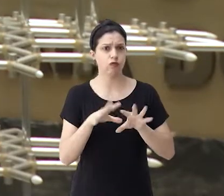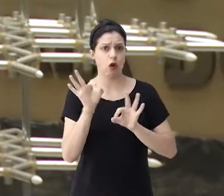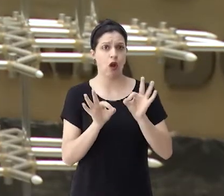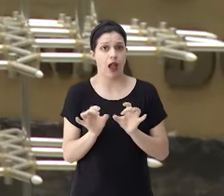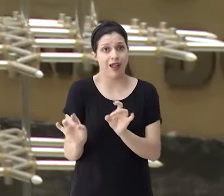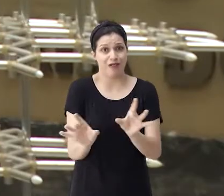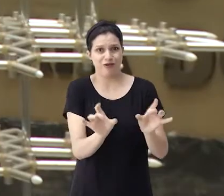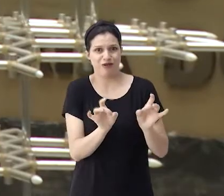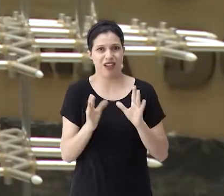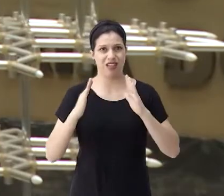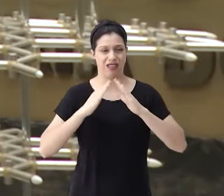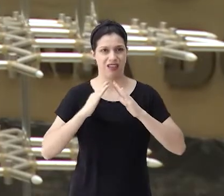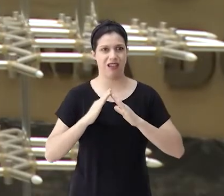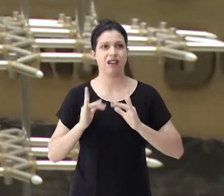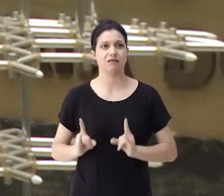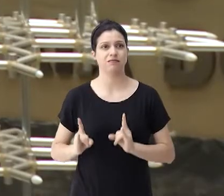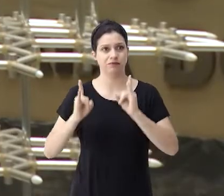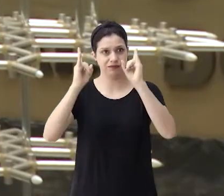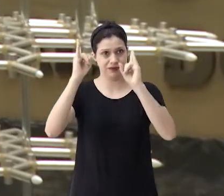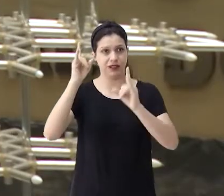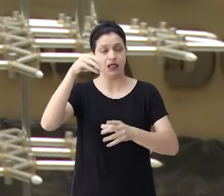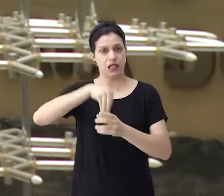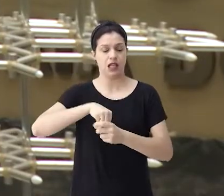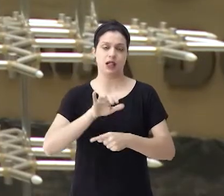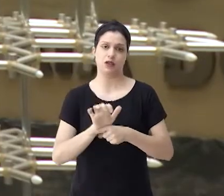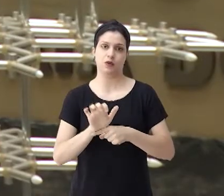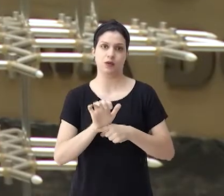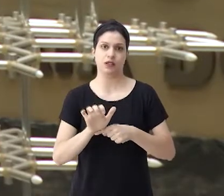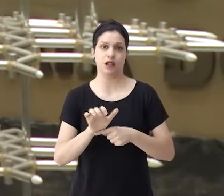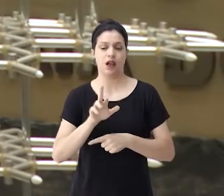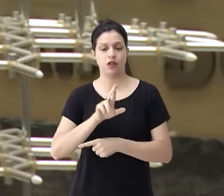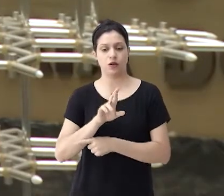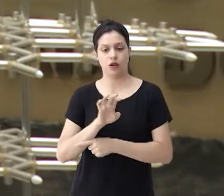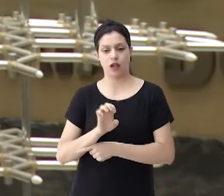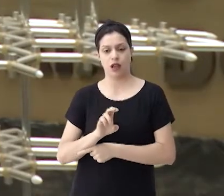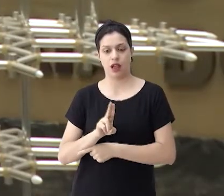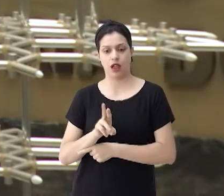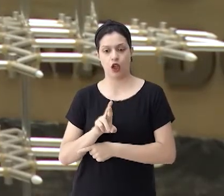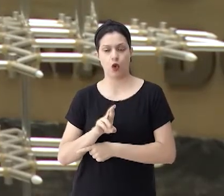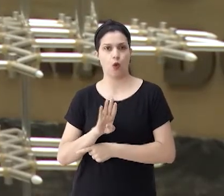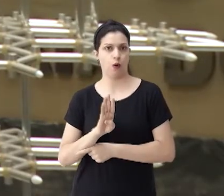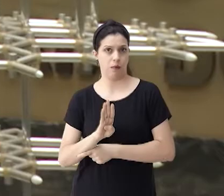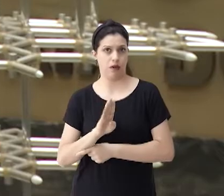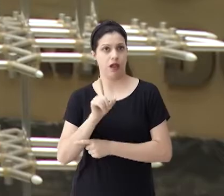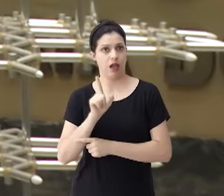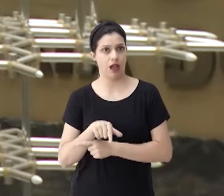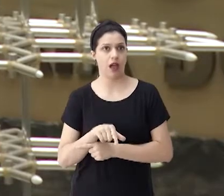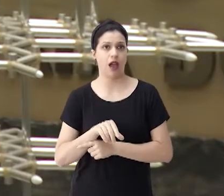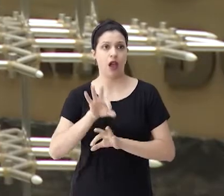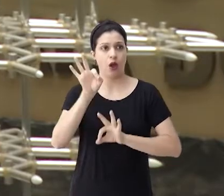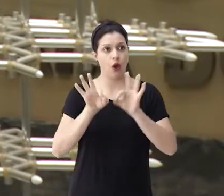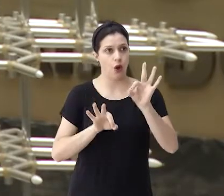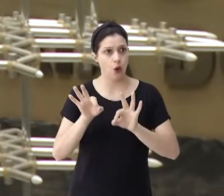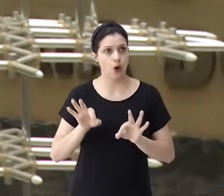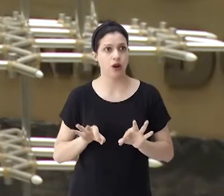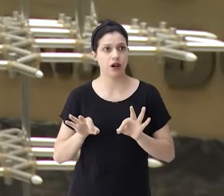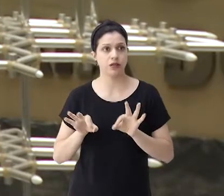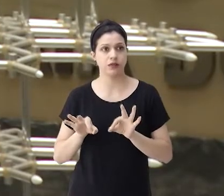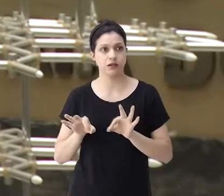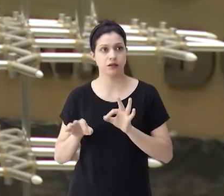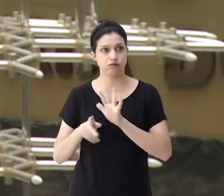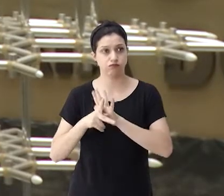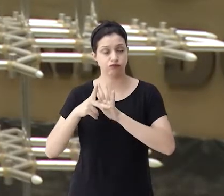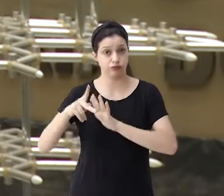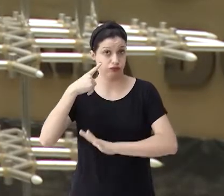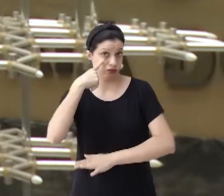pretende regularizar a venda de imóveis do Estado dentro do REURB, que é a regularização fundiária urbana